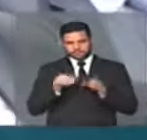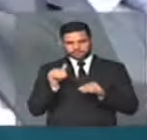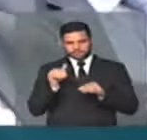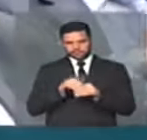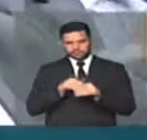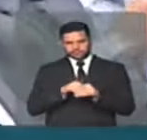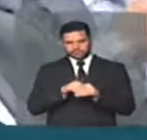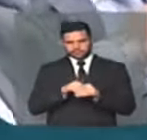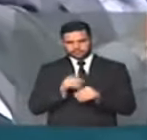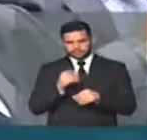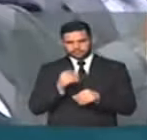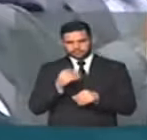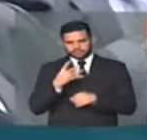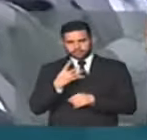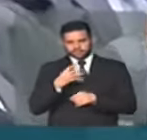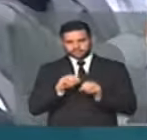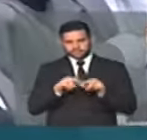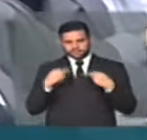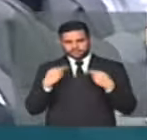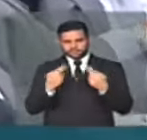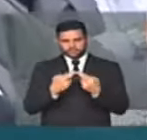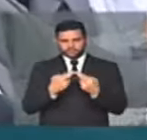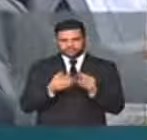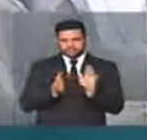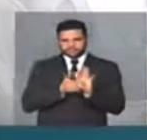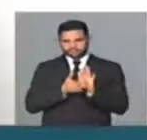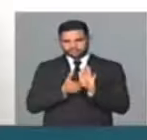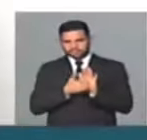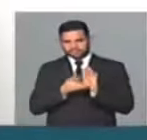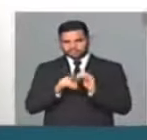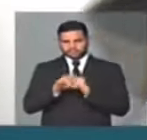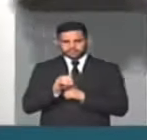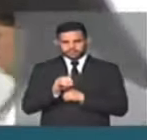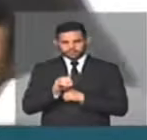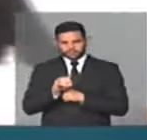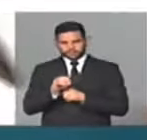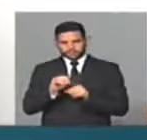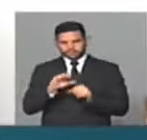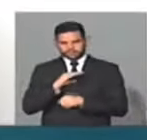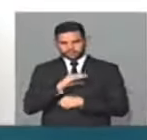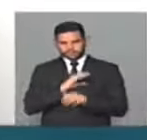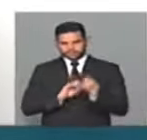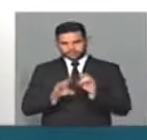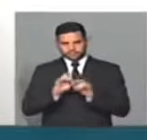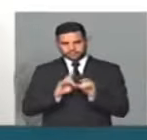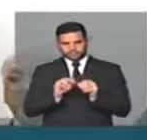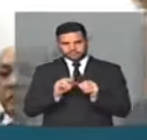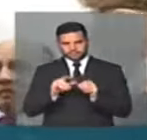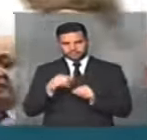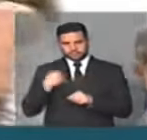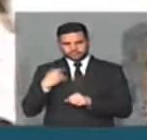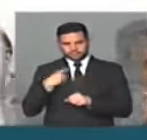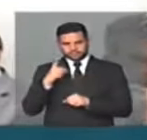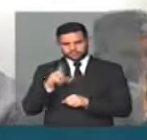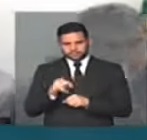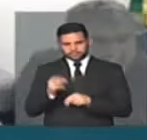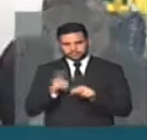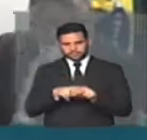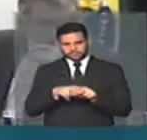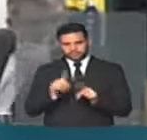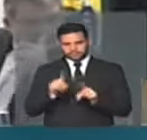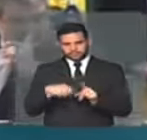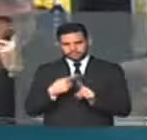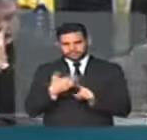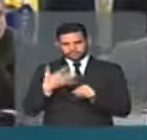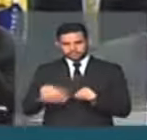Vinte votos não, 7 votos sim, abstenção 0, está rejeitado. Cadê o requerimento? Sobre mim,